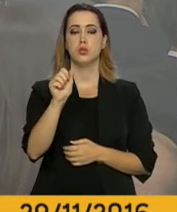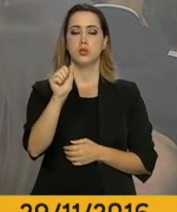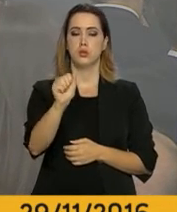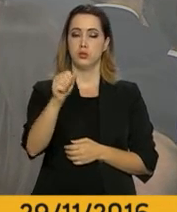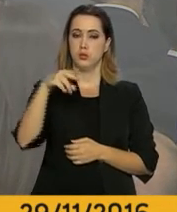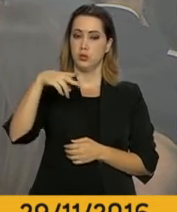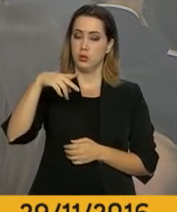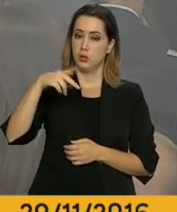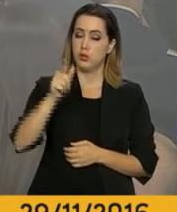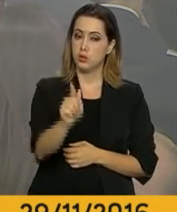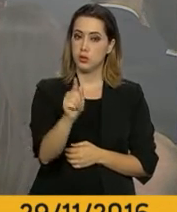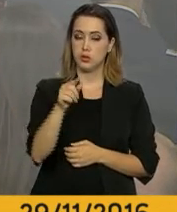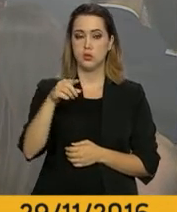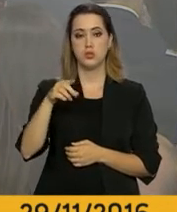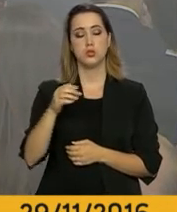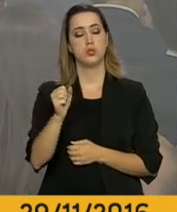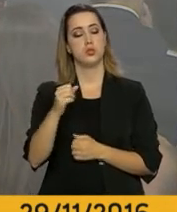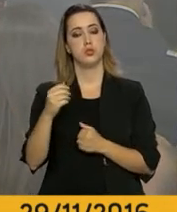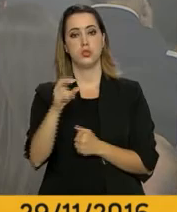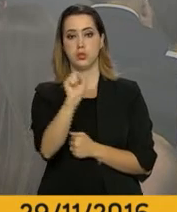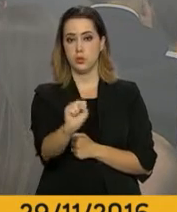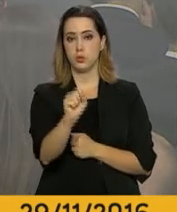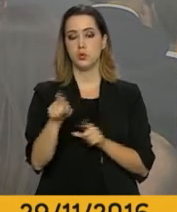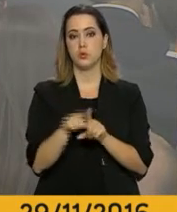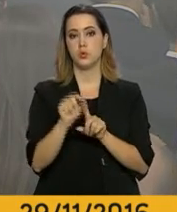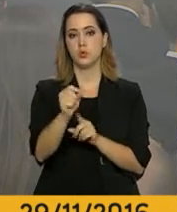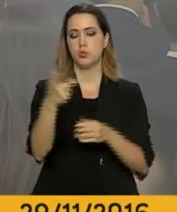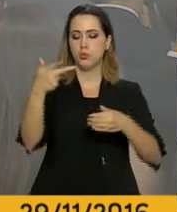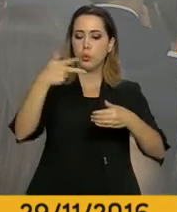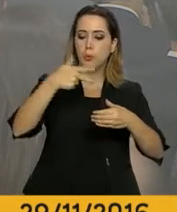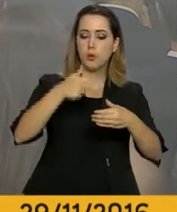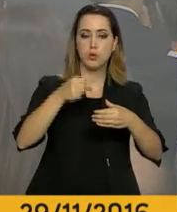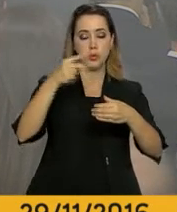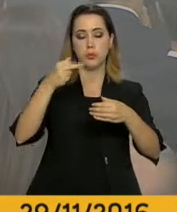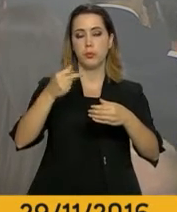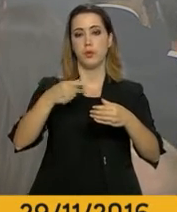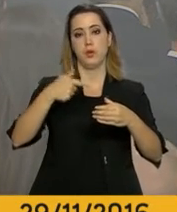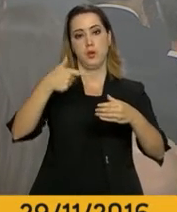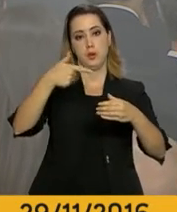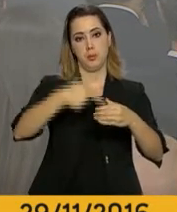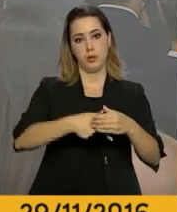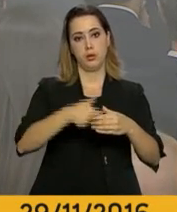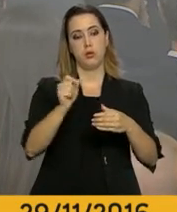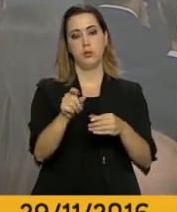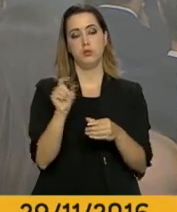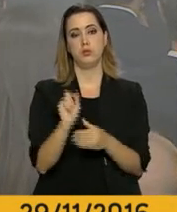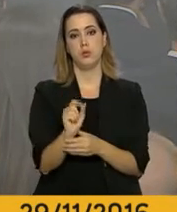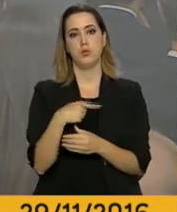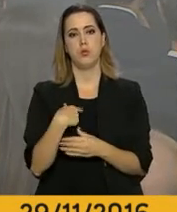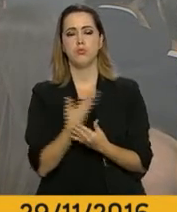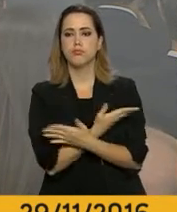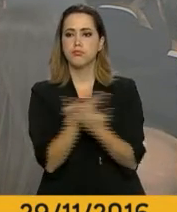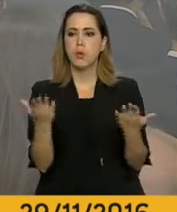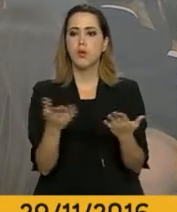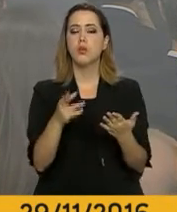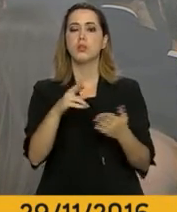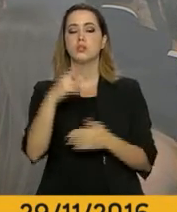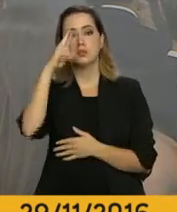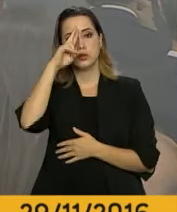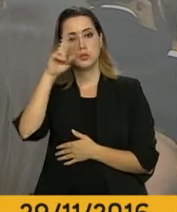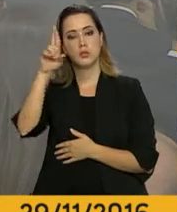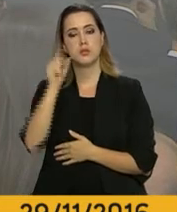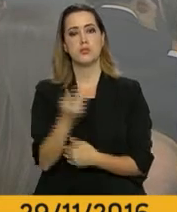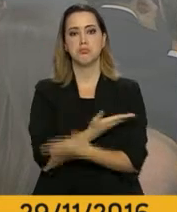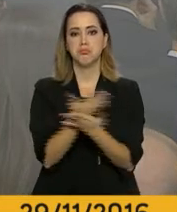substituto da agência nacional do petróleo senhoras e senhores representantes de empresas e associações do setor de